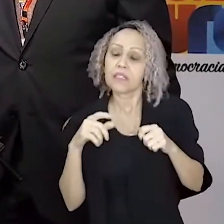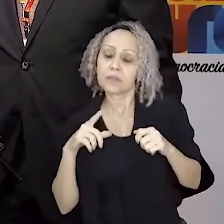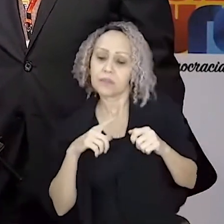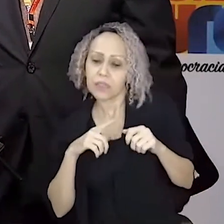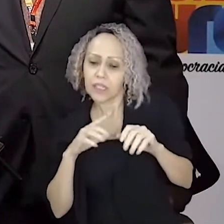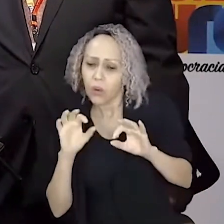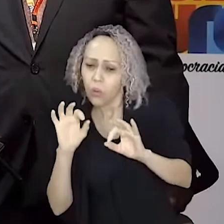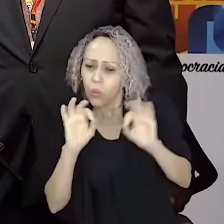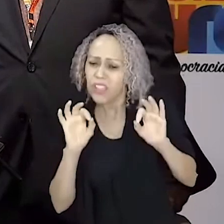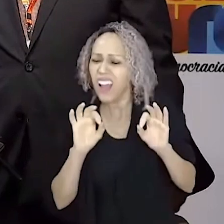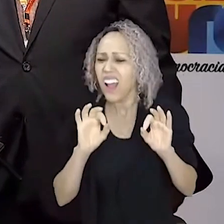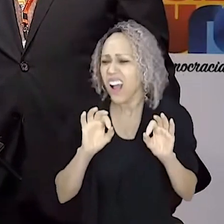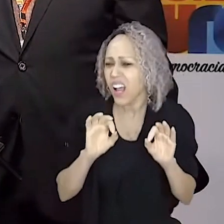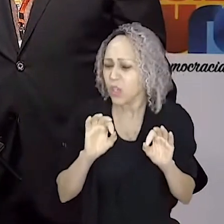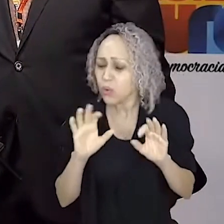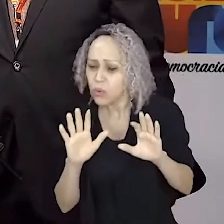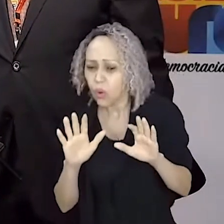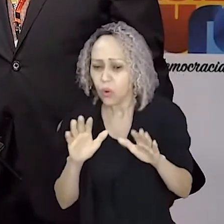posse,